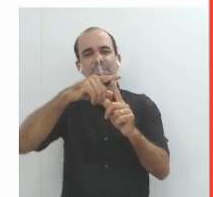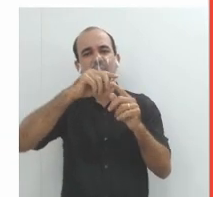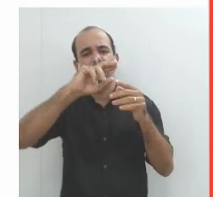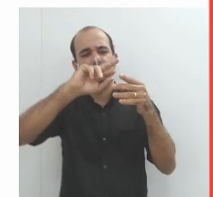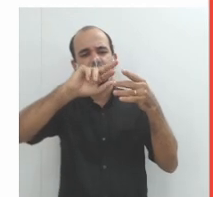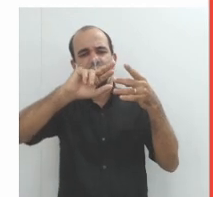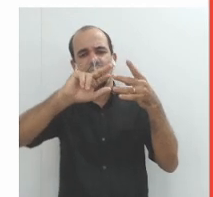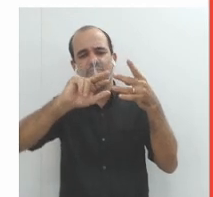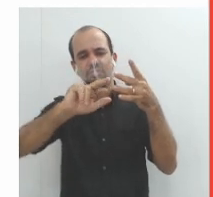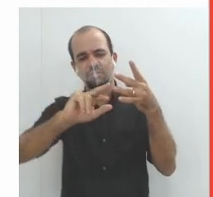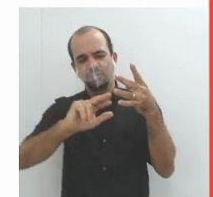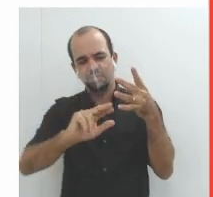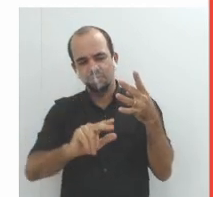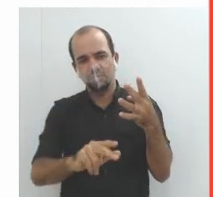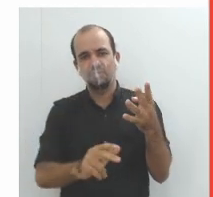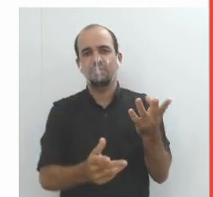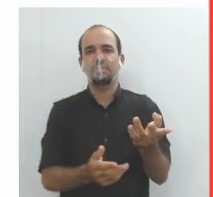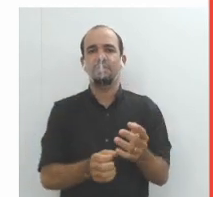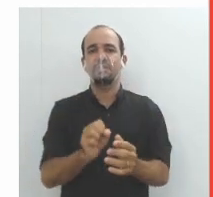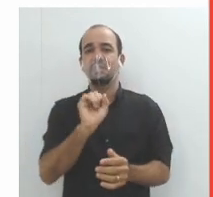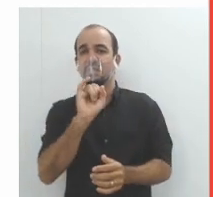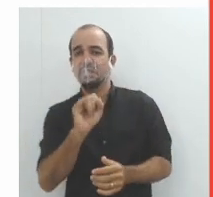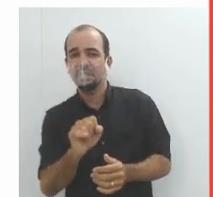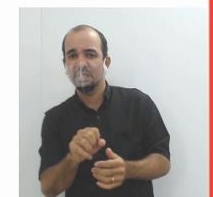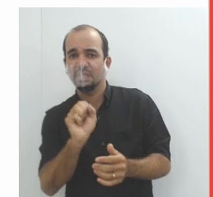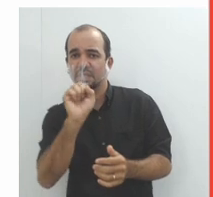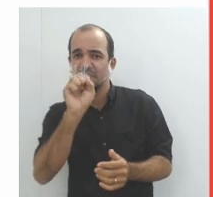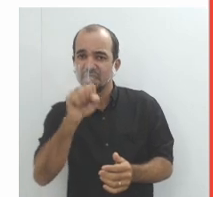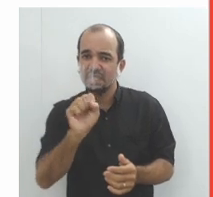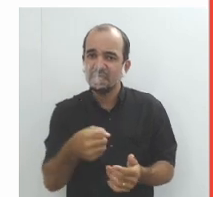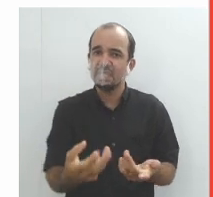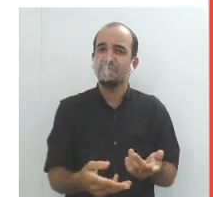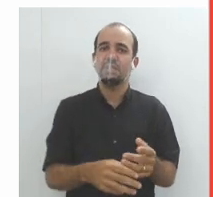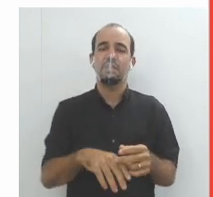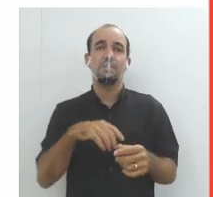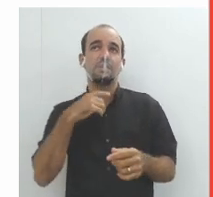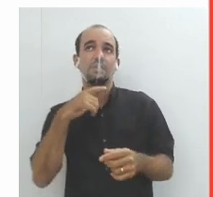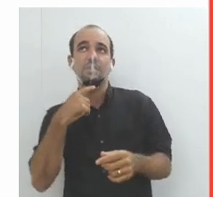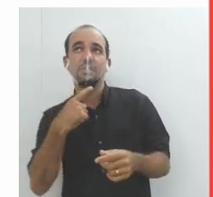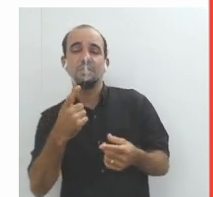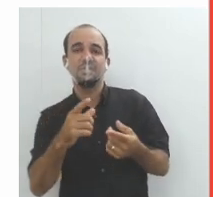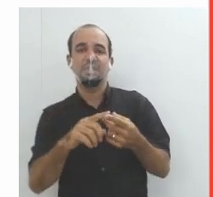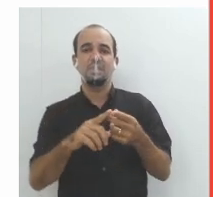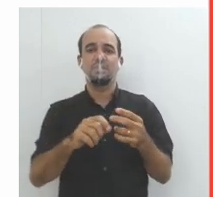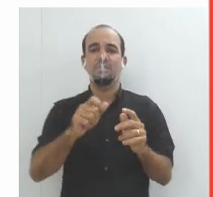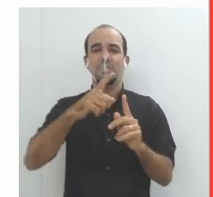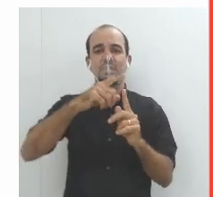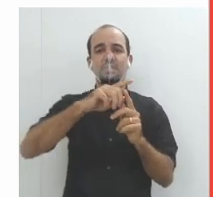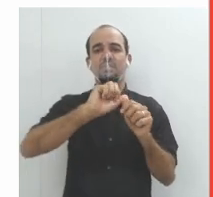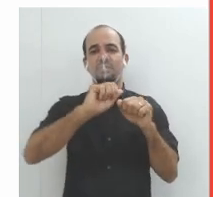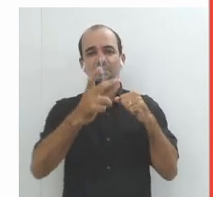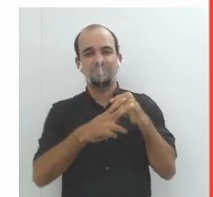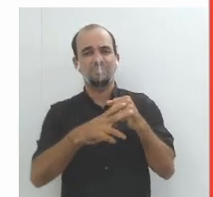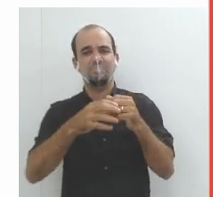tá? Afirmação, negação, dúvida, intensidade. E eu quero frisar o seguinte: